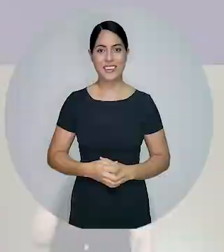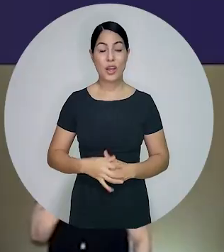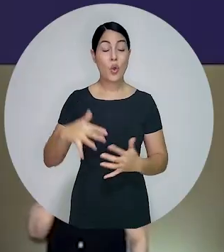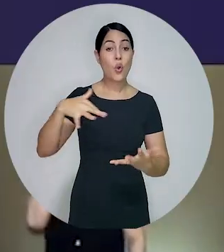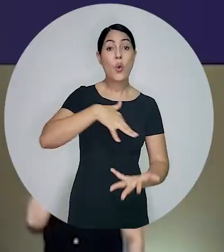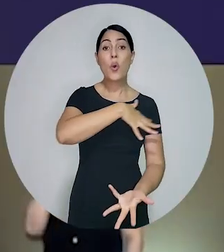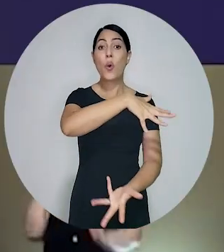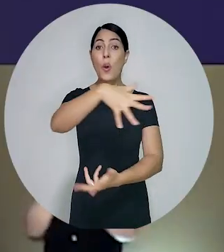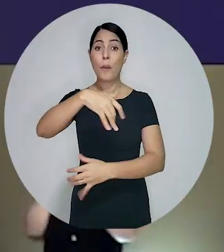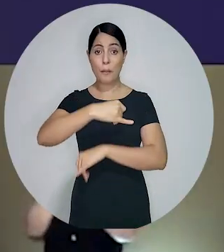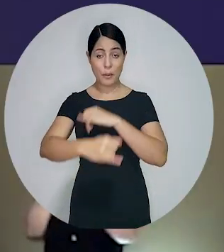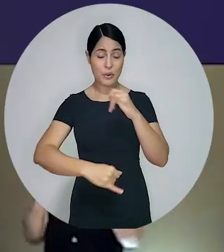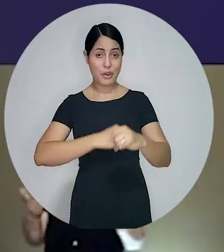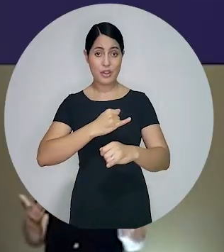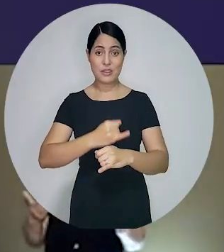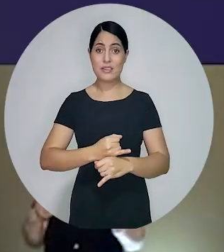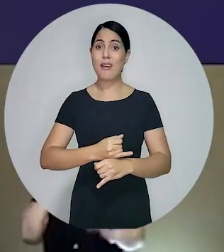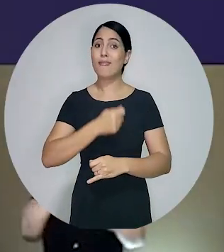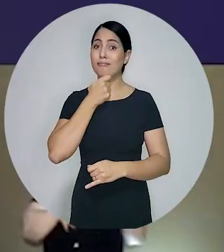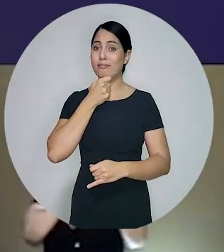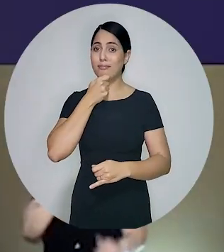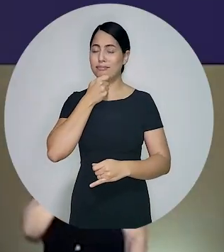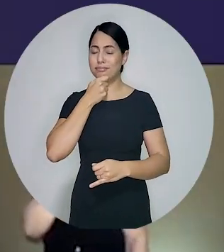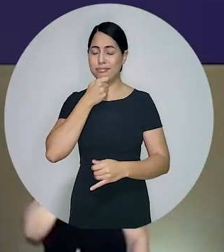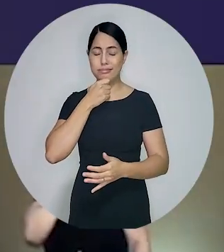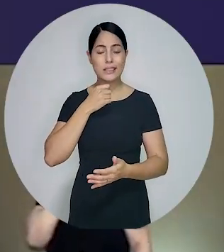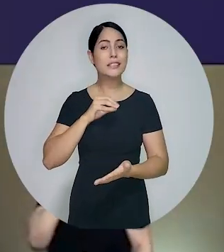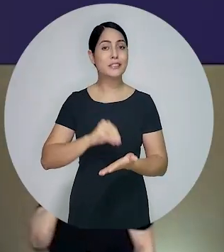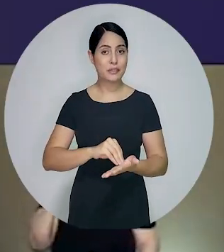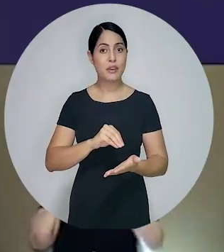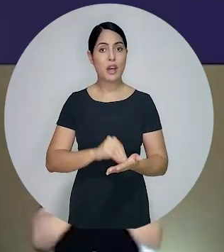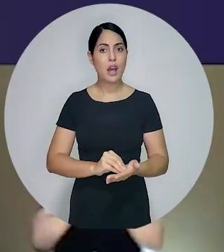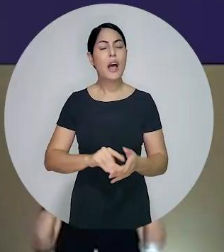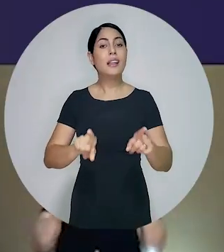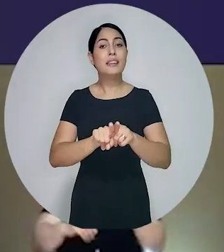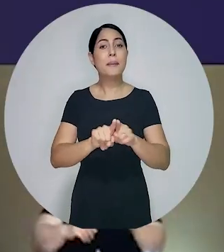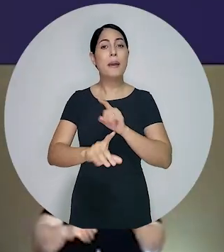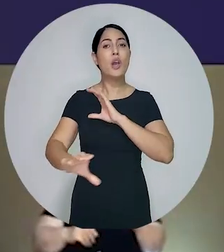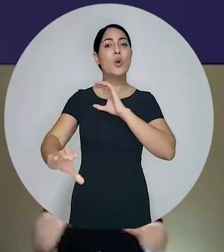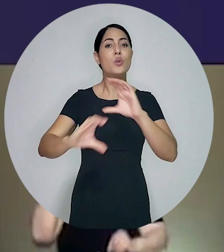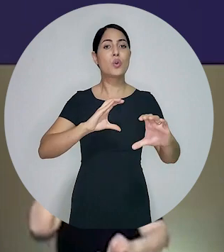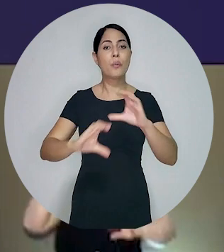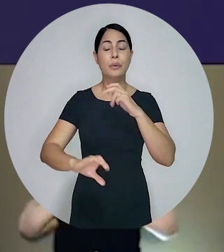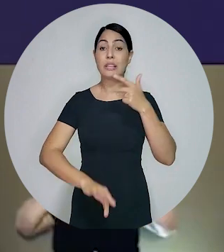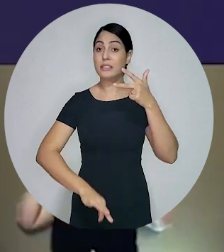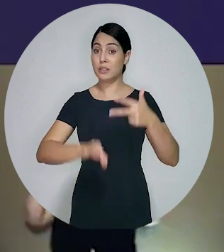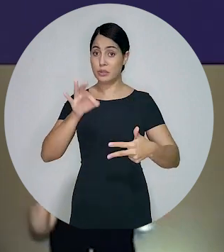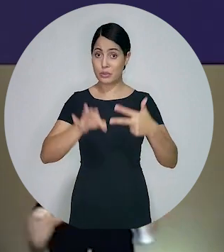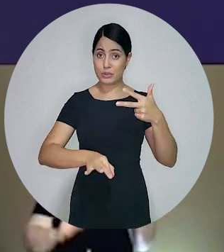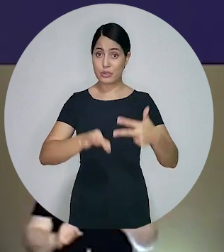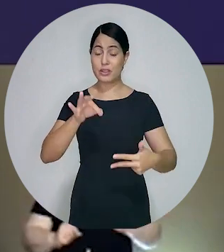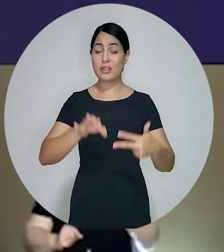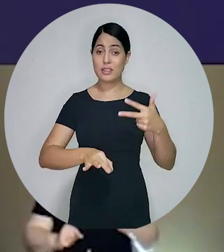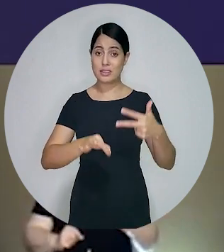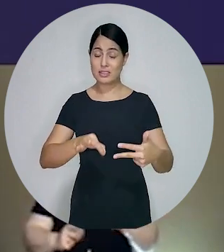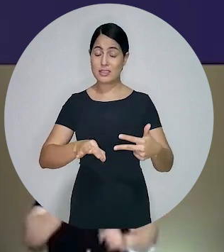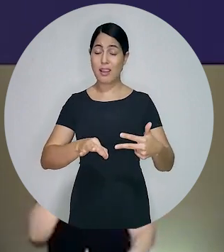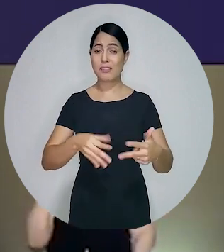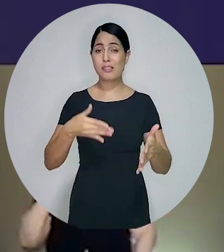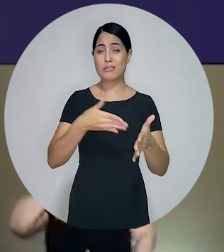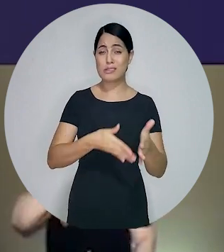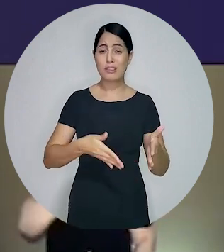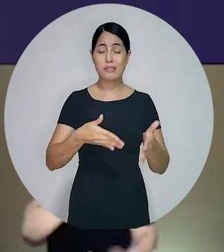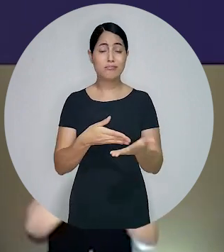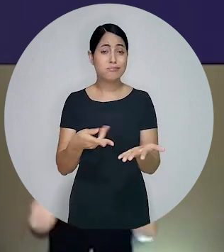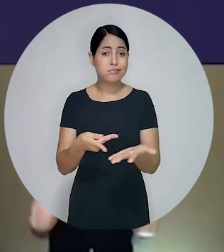Paraná. O acesso ao mundo digital ainda não é universal. O sistema de comunicações que tanto nos vale no